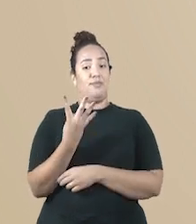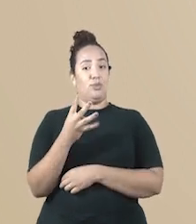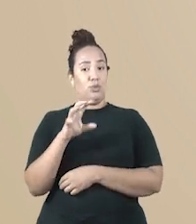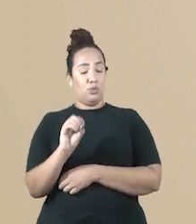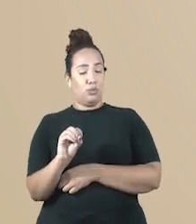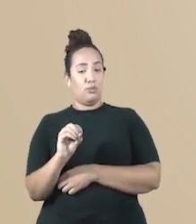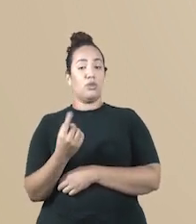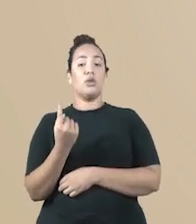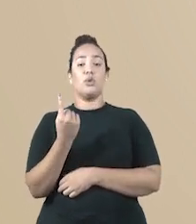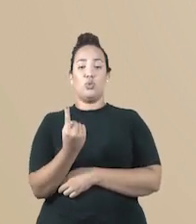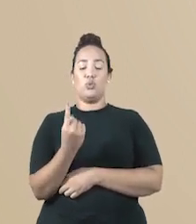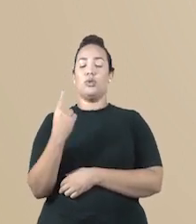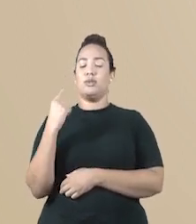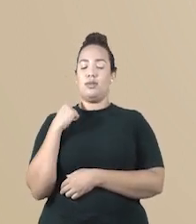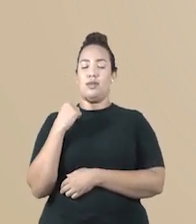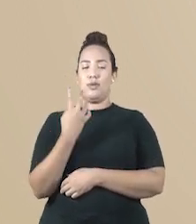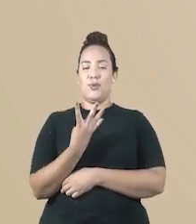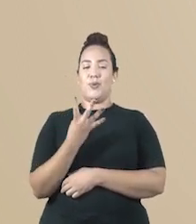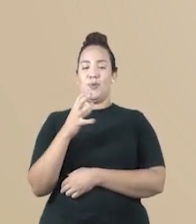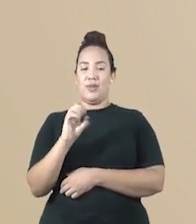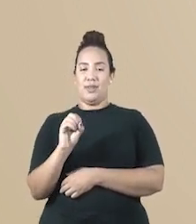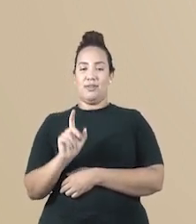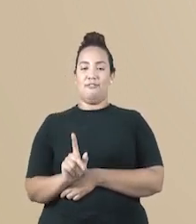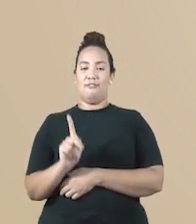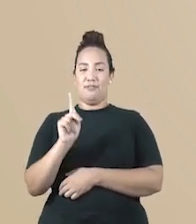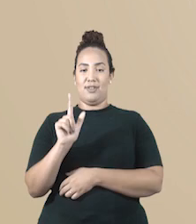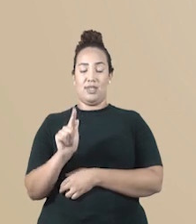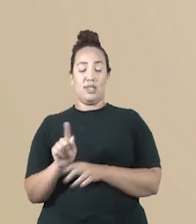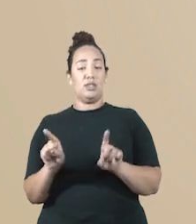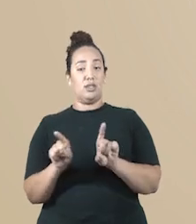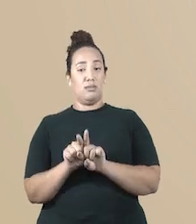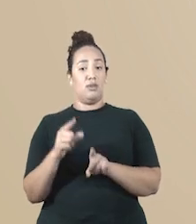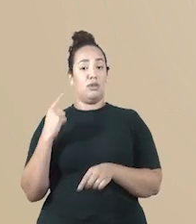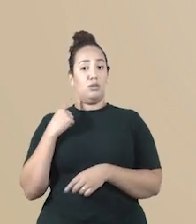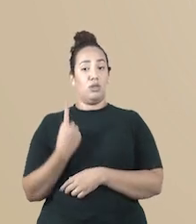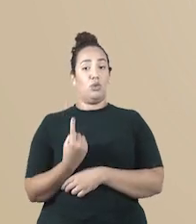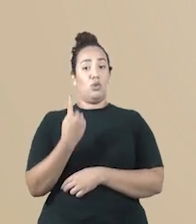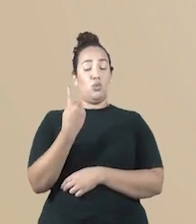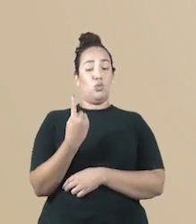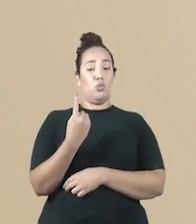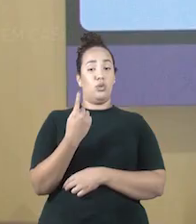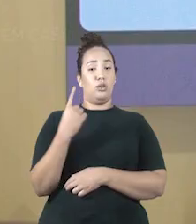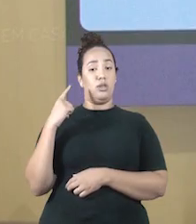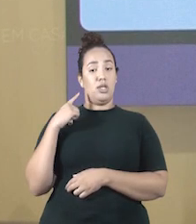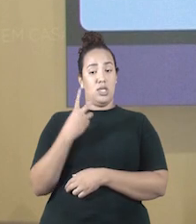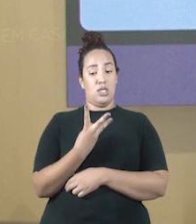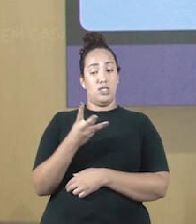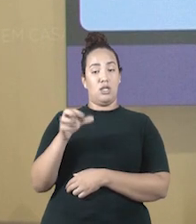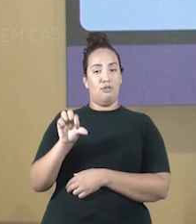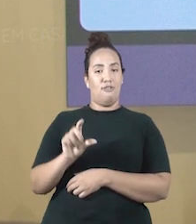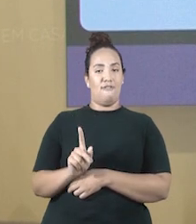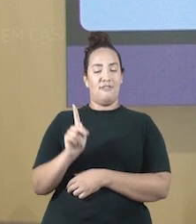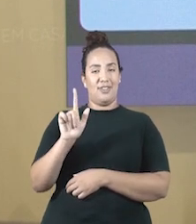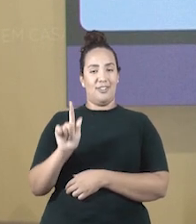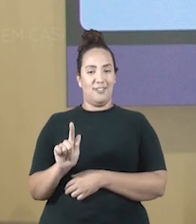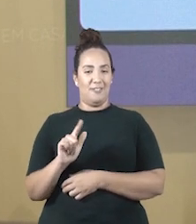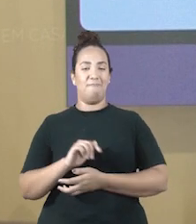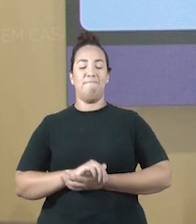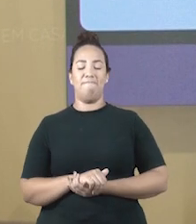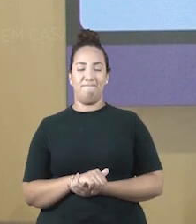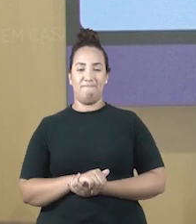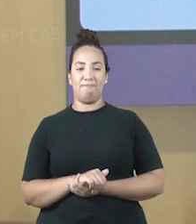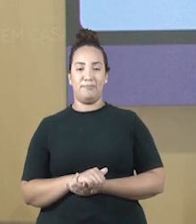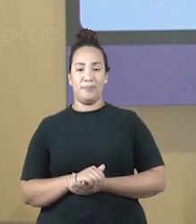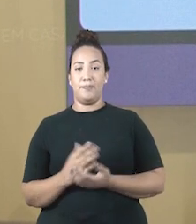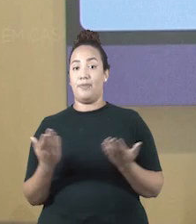um tem exatamente 40 quilos e também um com menos de 40. Interessante, não é?